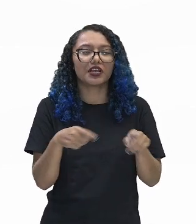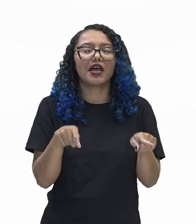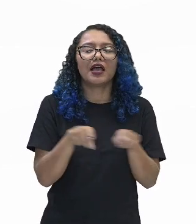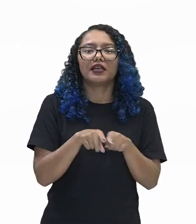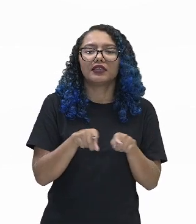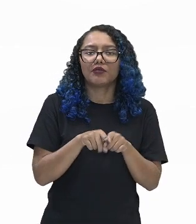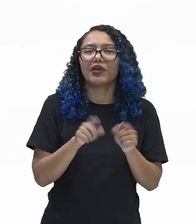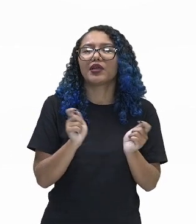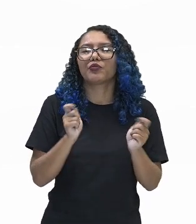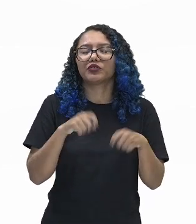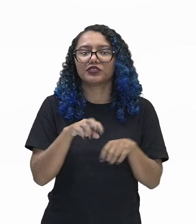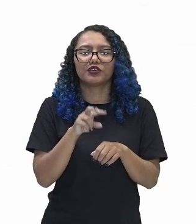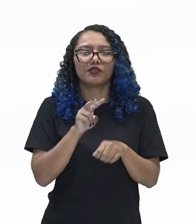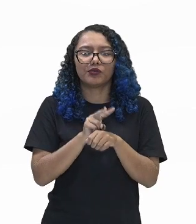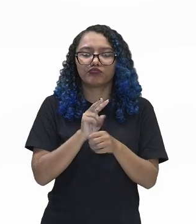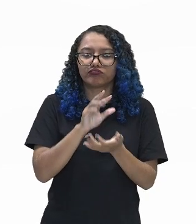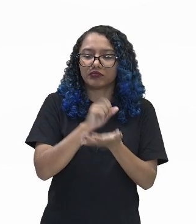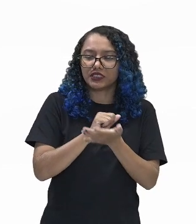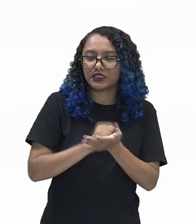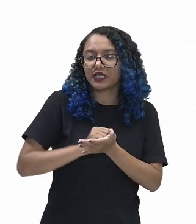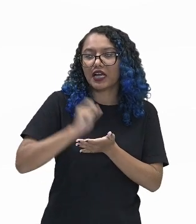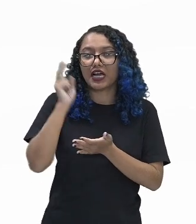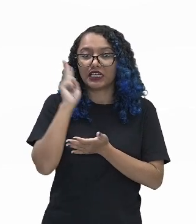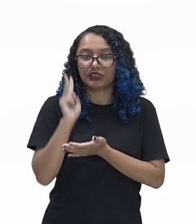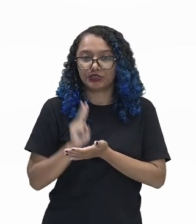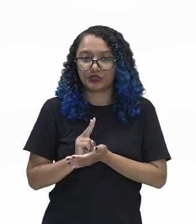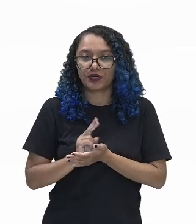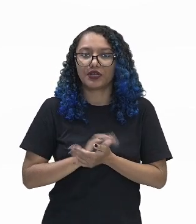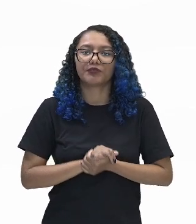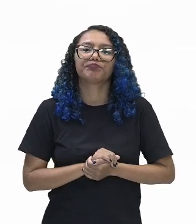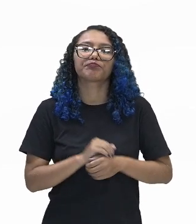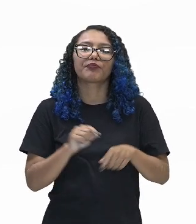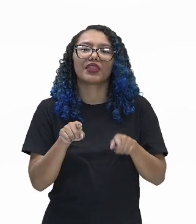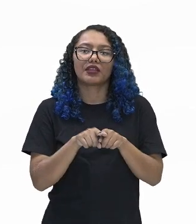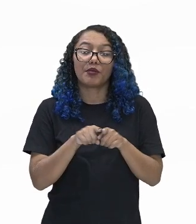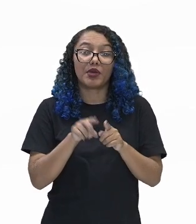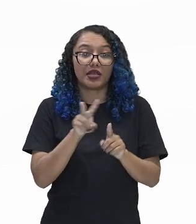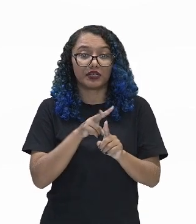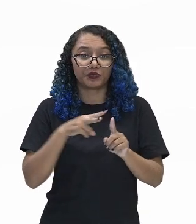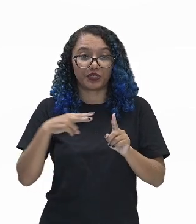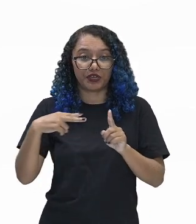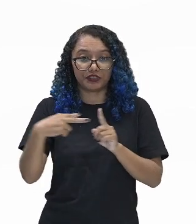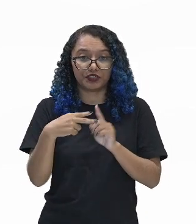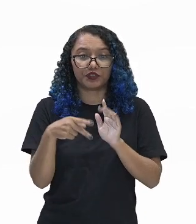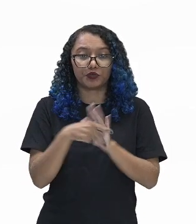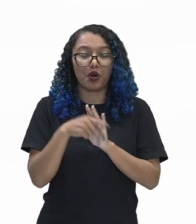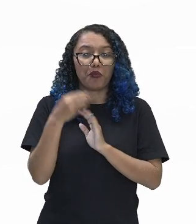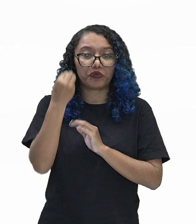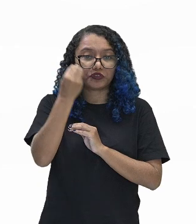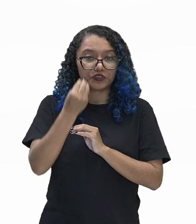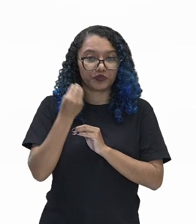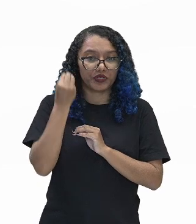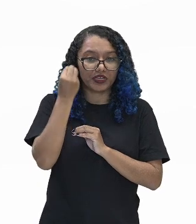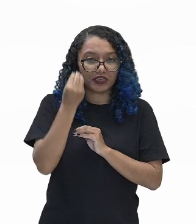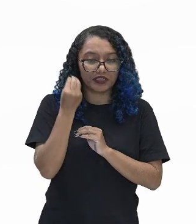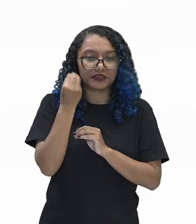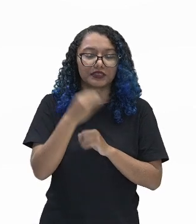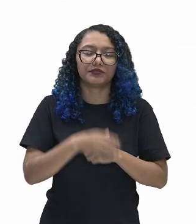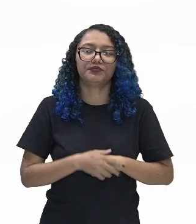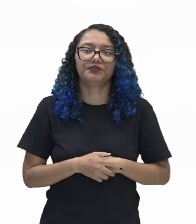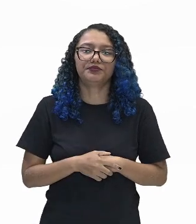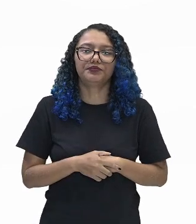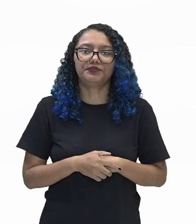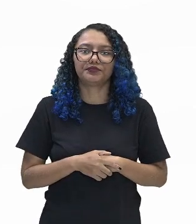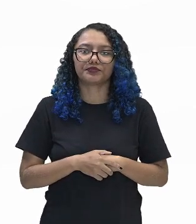da memória. E também as perspectivas intelectuais de vivências, ou seja, serve todo esse processo